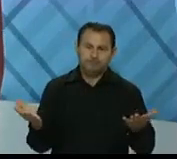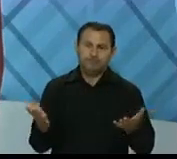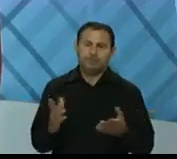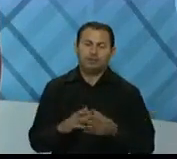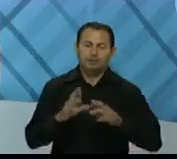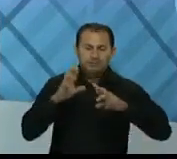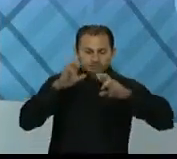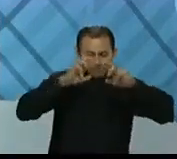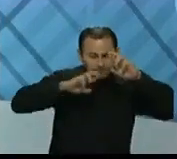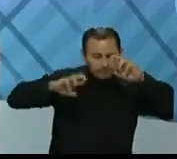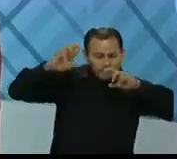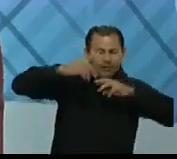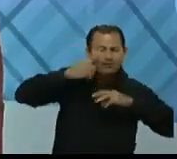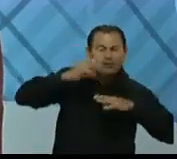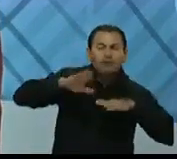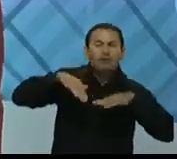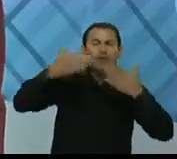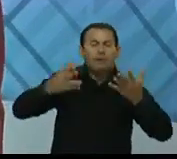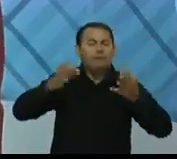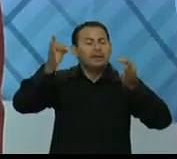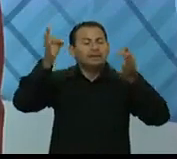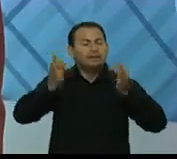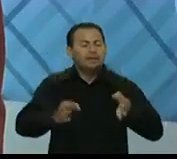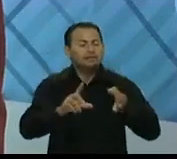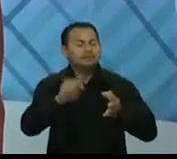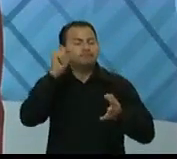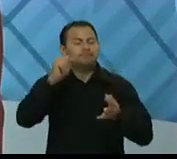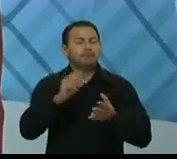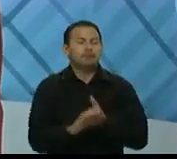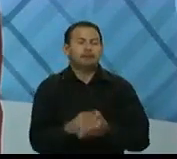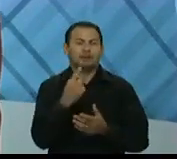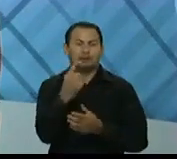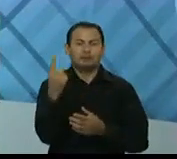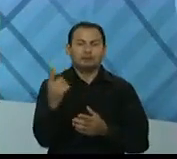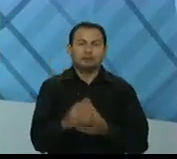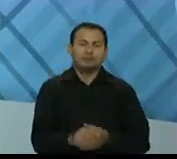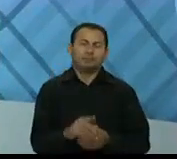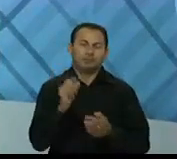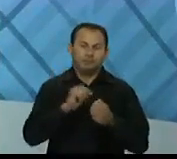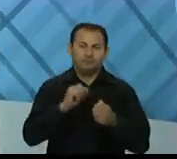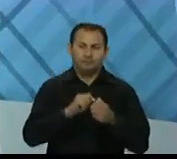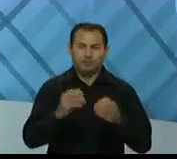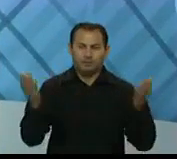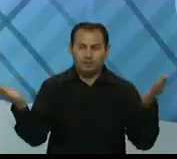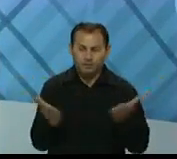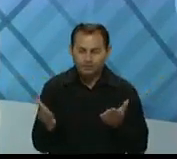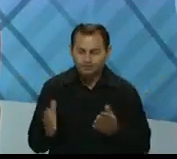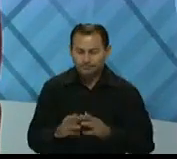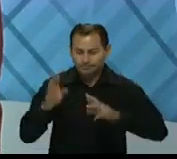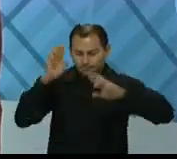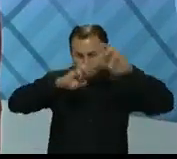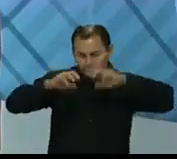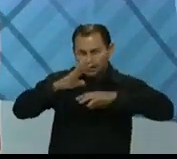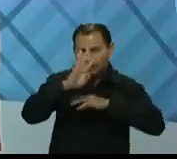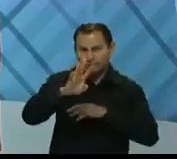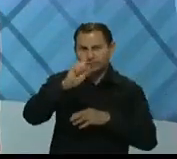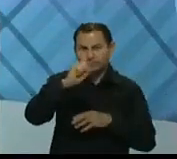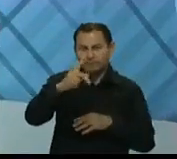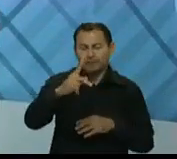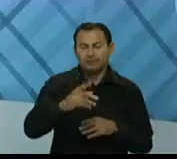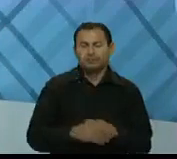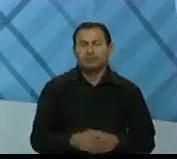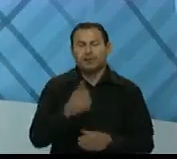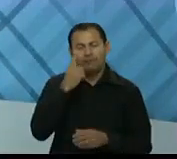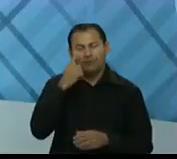que analisar e verificar qual que é a mais adequada para cada uma das situações. Foi o que fizemos aqui hoje. Analisamos as 4 situações